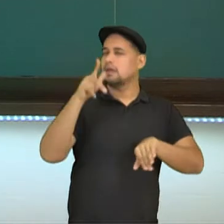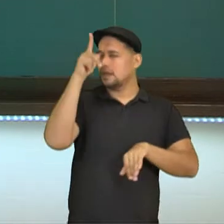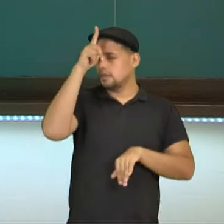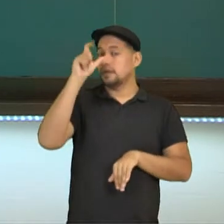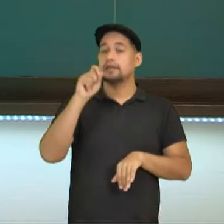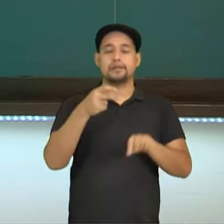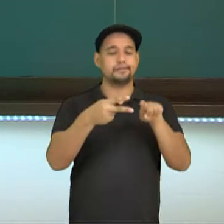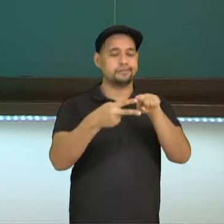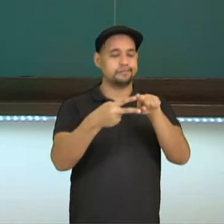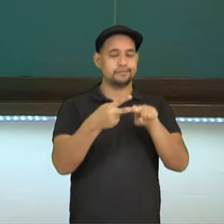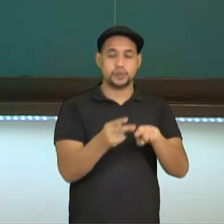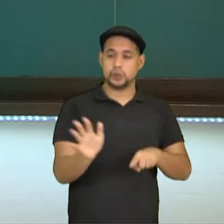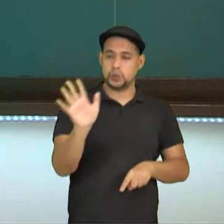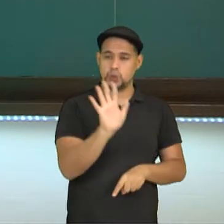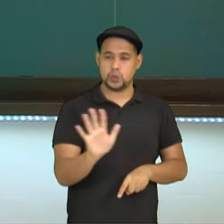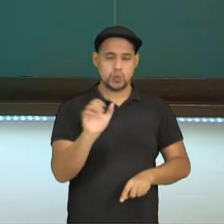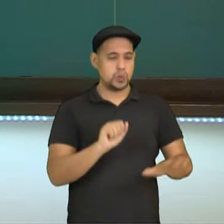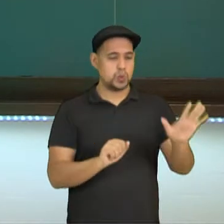em